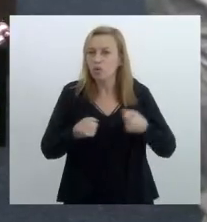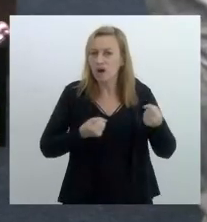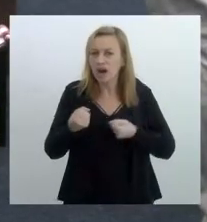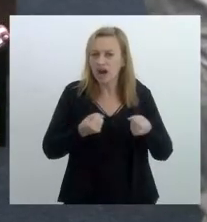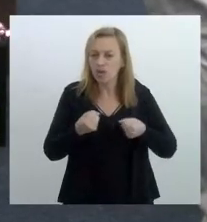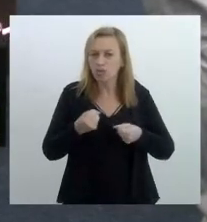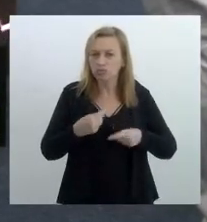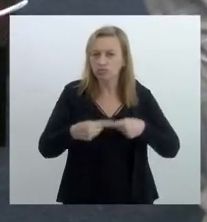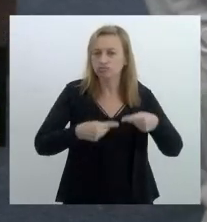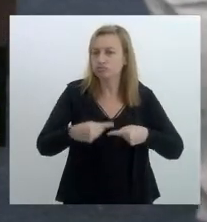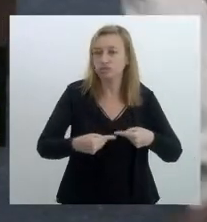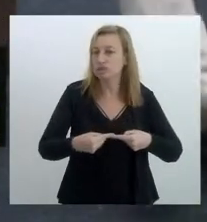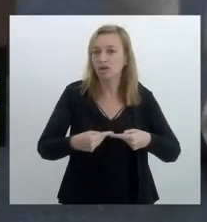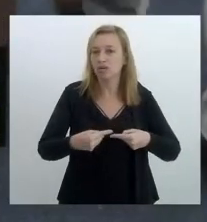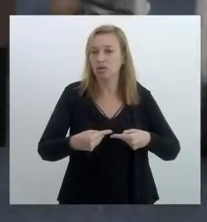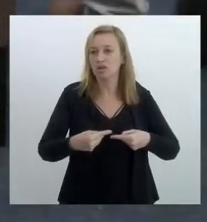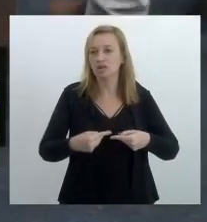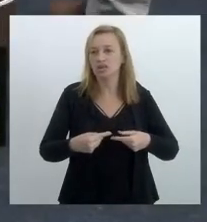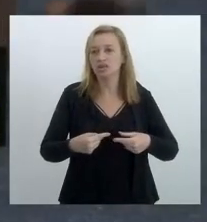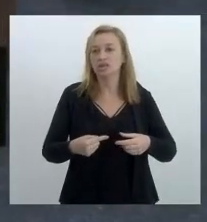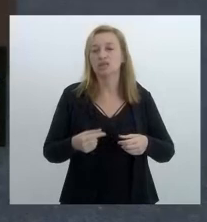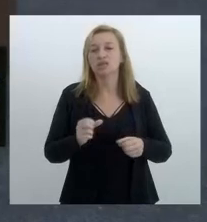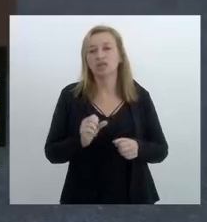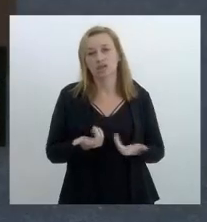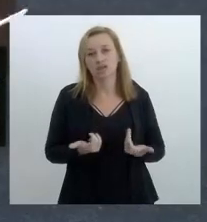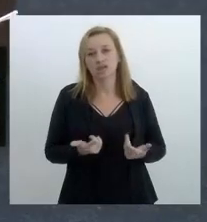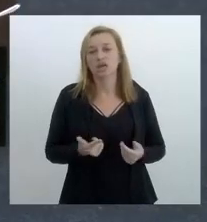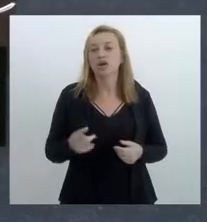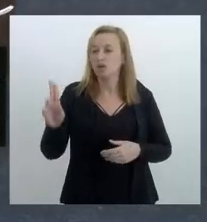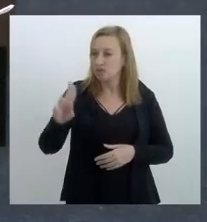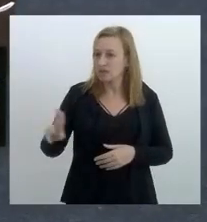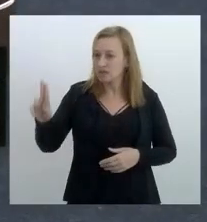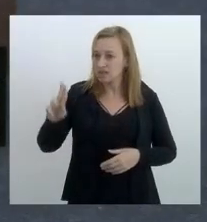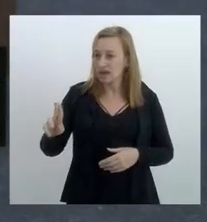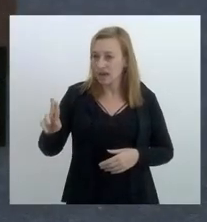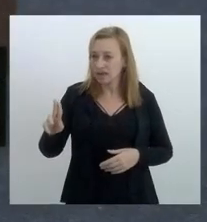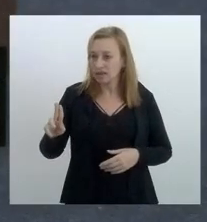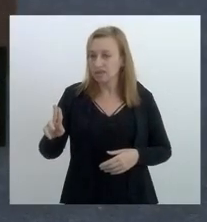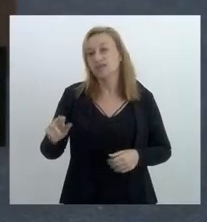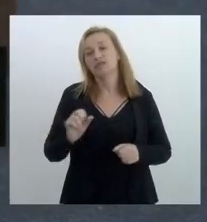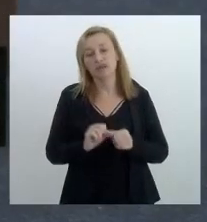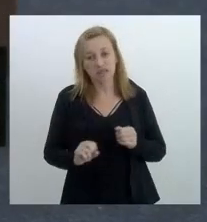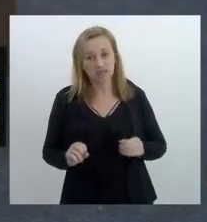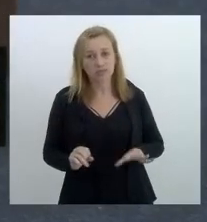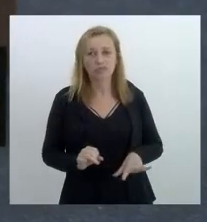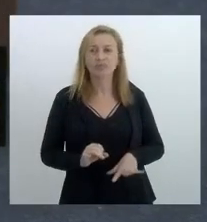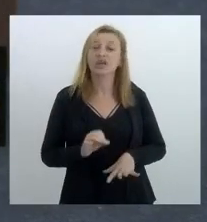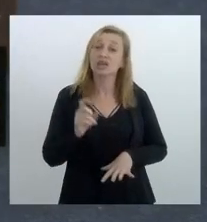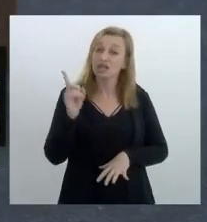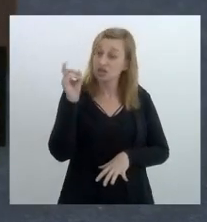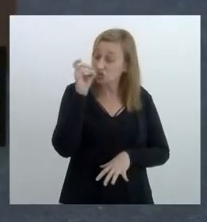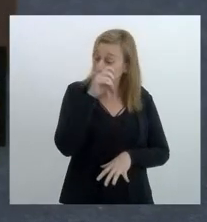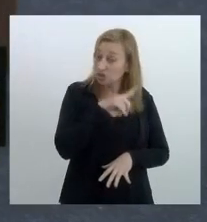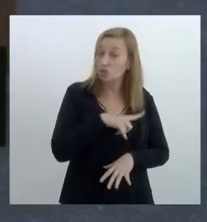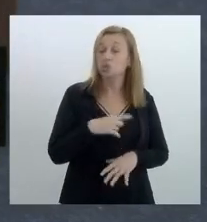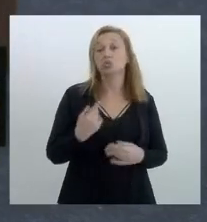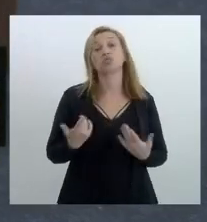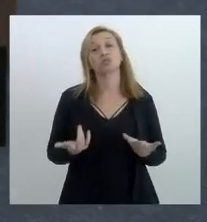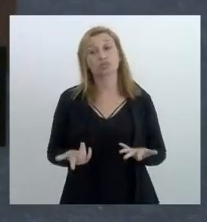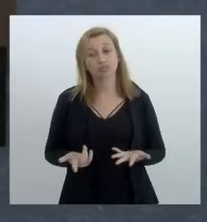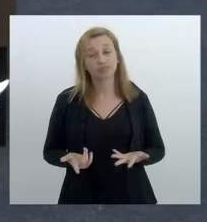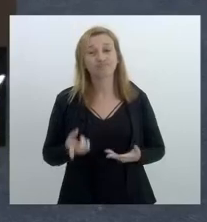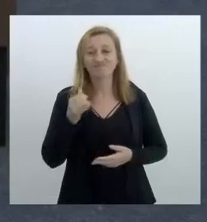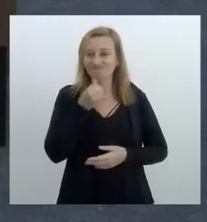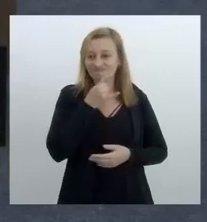pneu andando. Isso que estamos fazendo nas universidades. E a situação está realmente complexa. E é